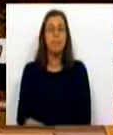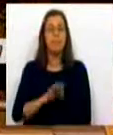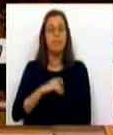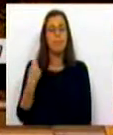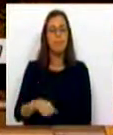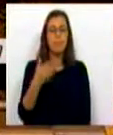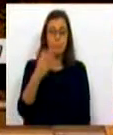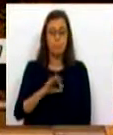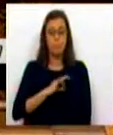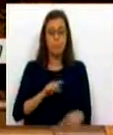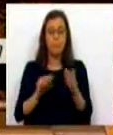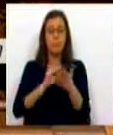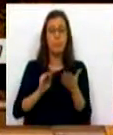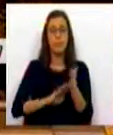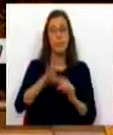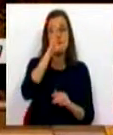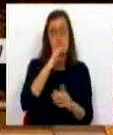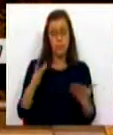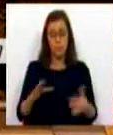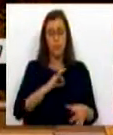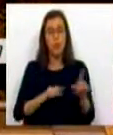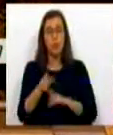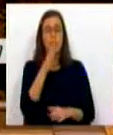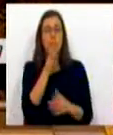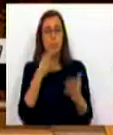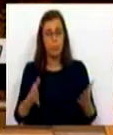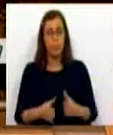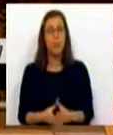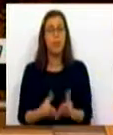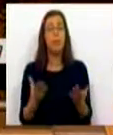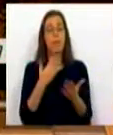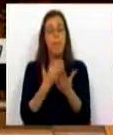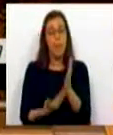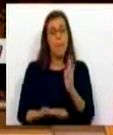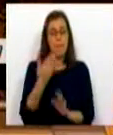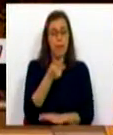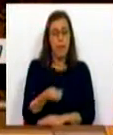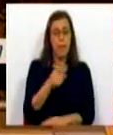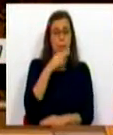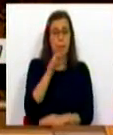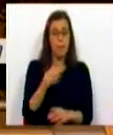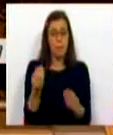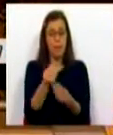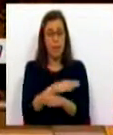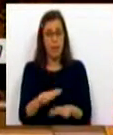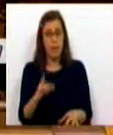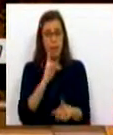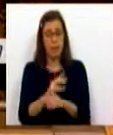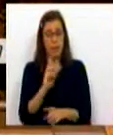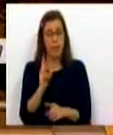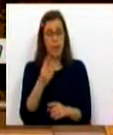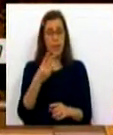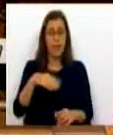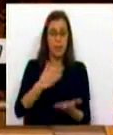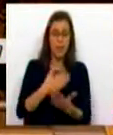Sr. Presidente, senhoras e senhores secretários de Estado, senhoras e senhores deputados, aumentar o abono de família para as crianças nos 3 primeiros